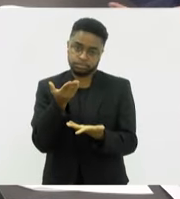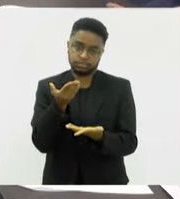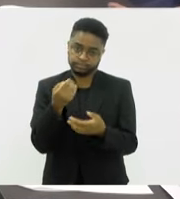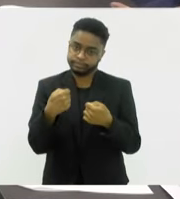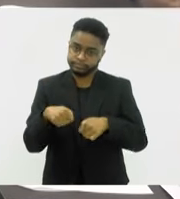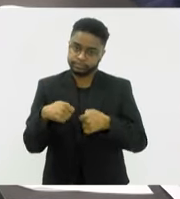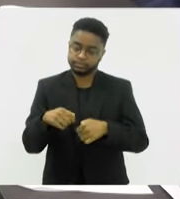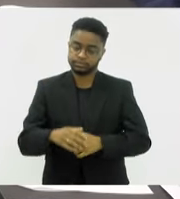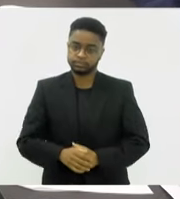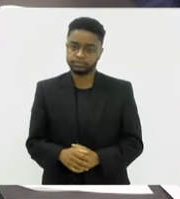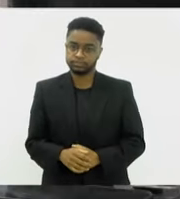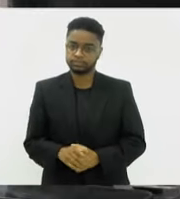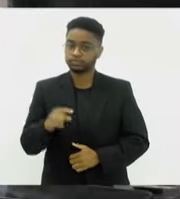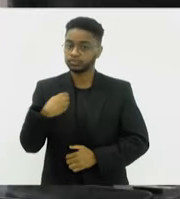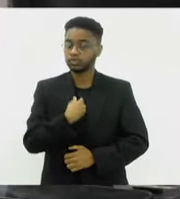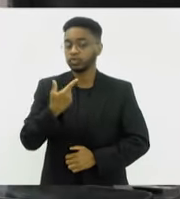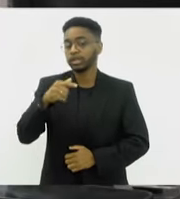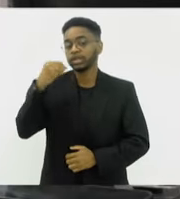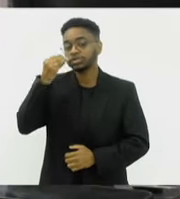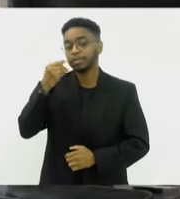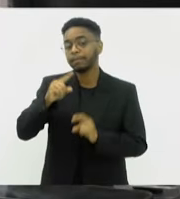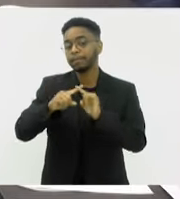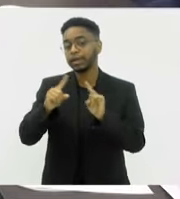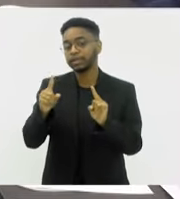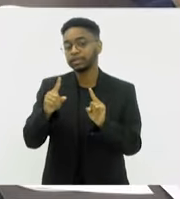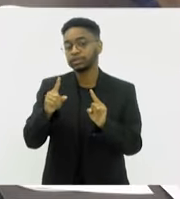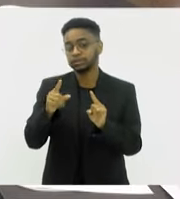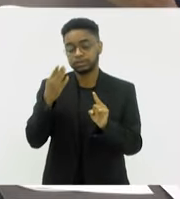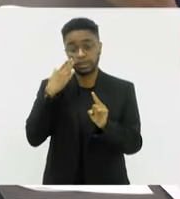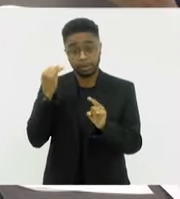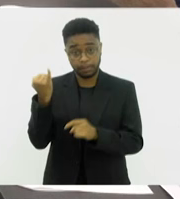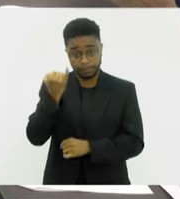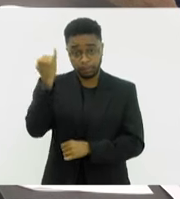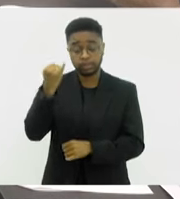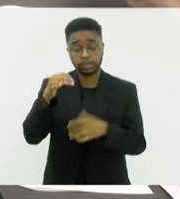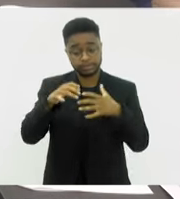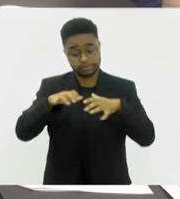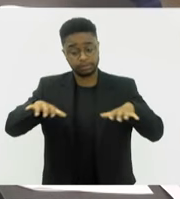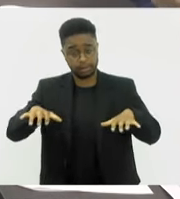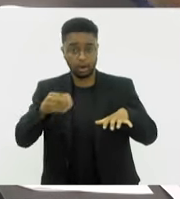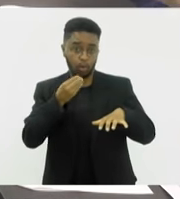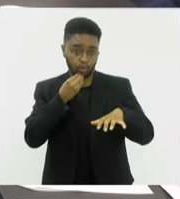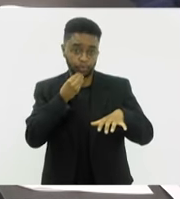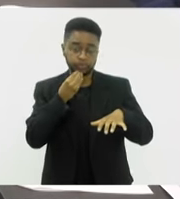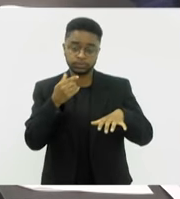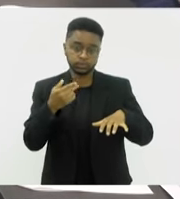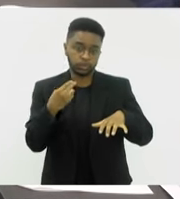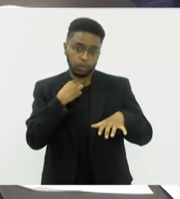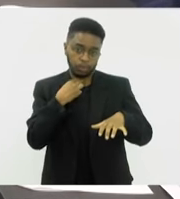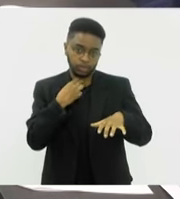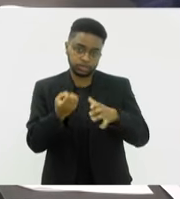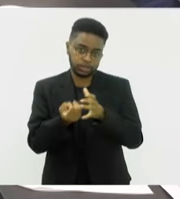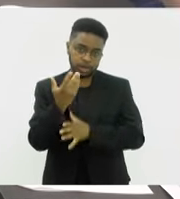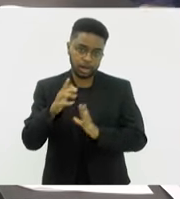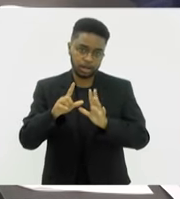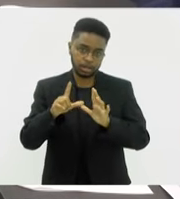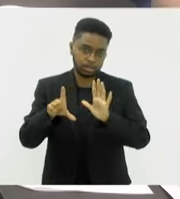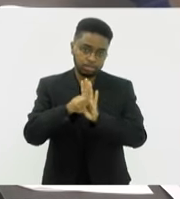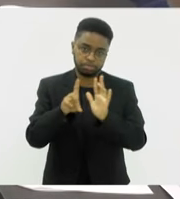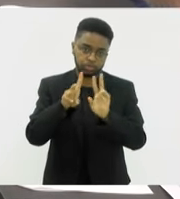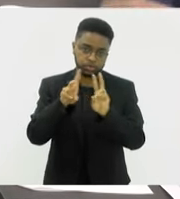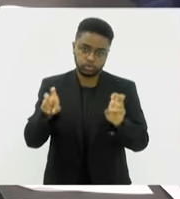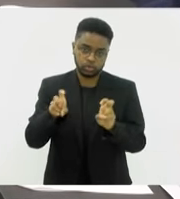não viveu, mas sim, é relato mas, deles. Não, mas é importante isso, mas fazendo essa distinção. Obviamente, a gente não pode legislar sobre o